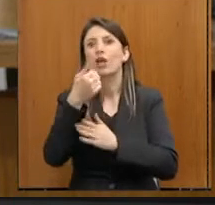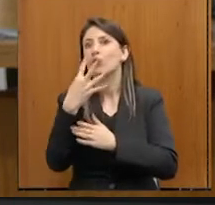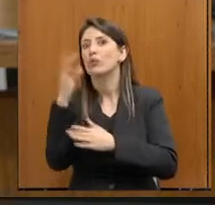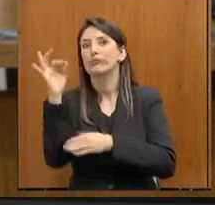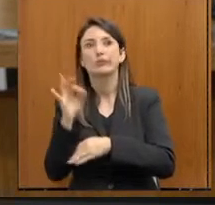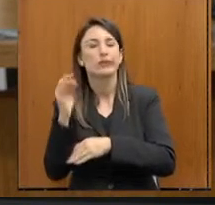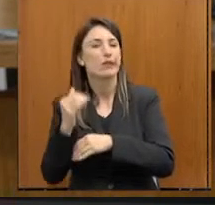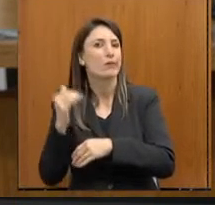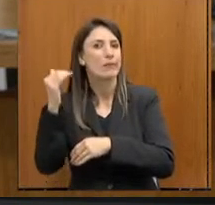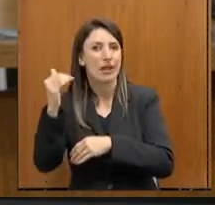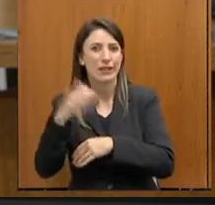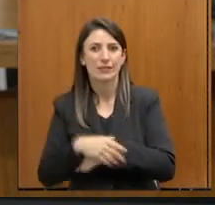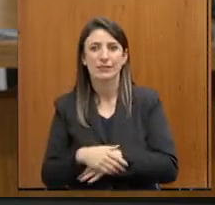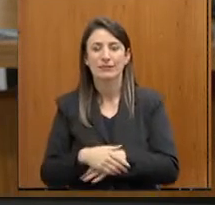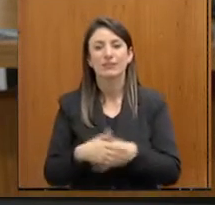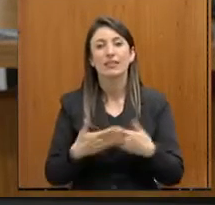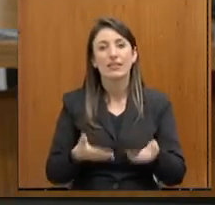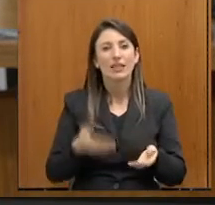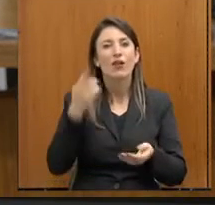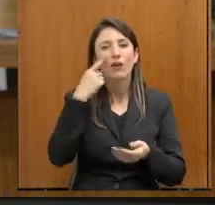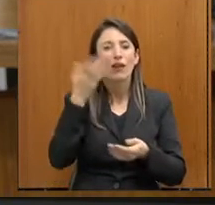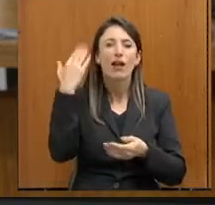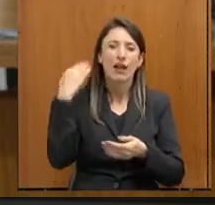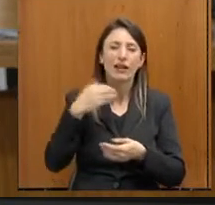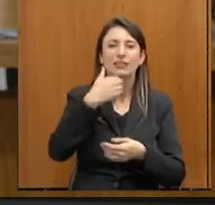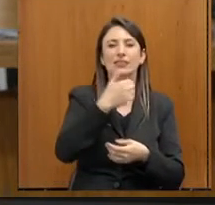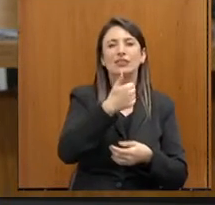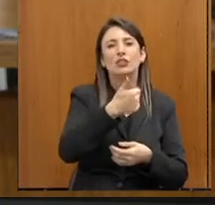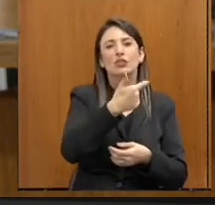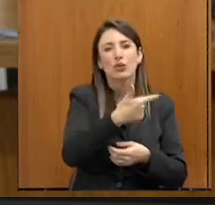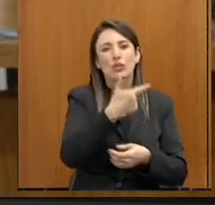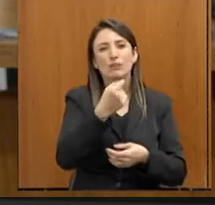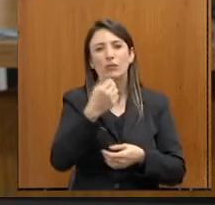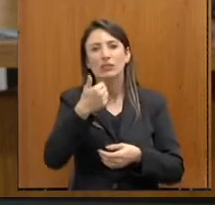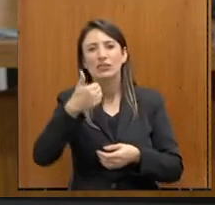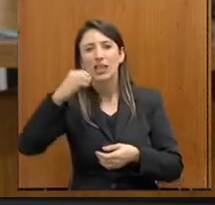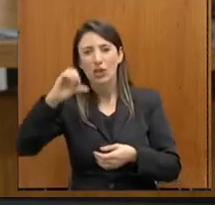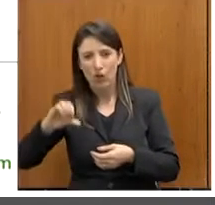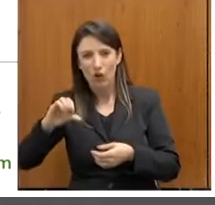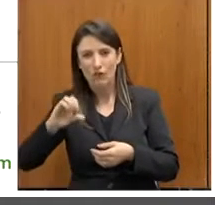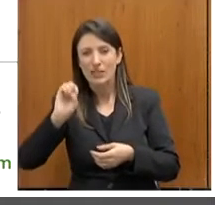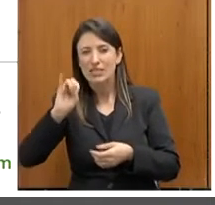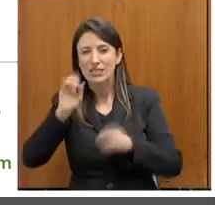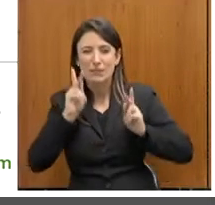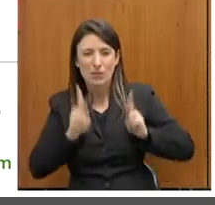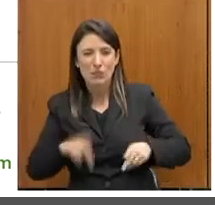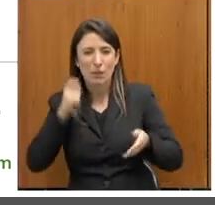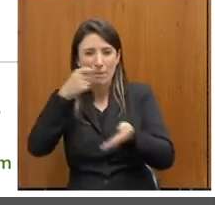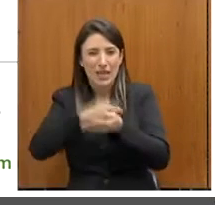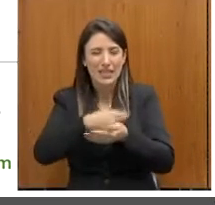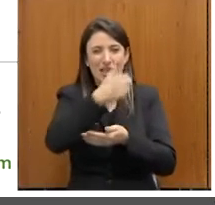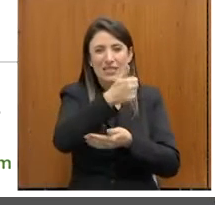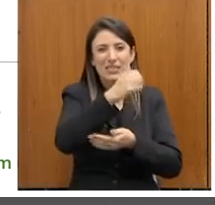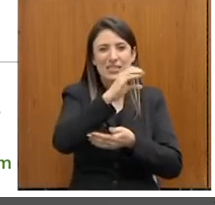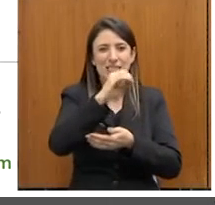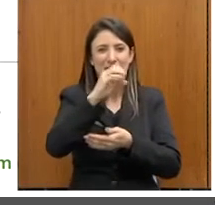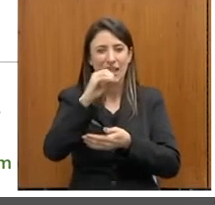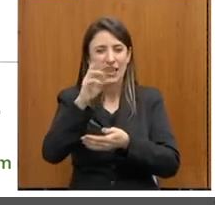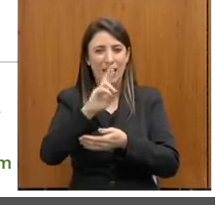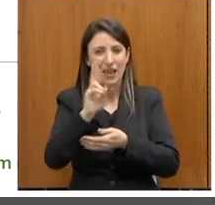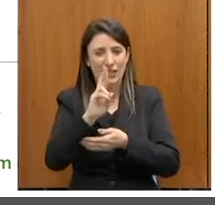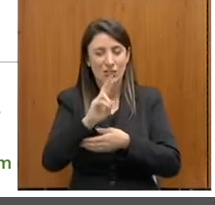100 reais em 2019 e hoje ele estaria pagando r$